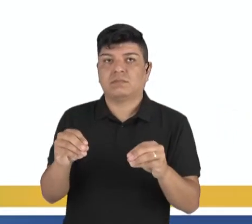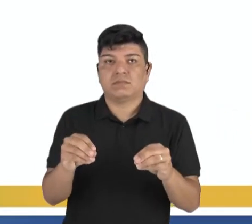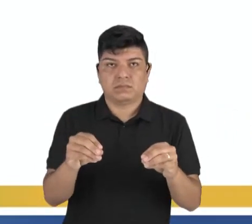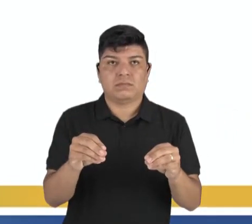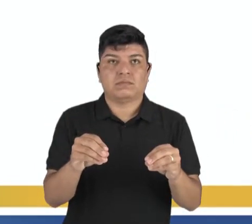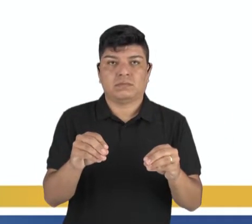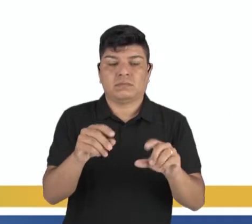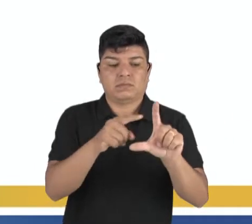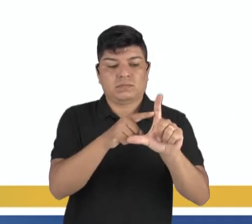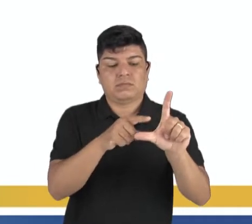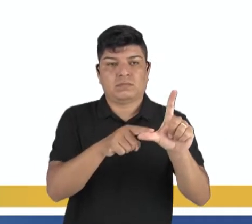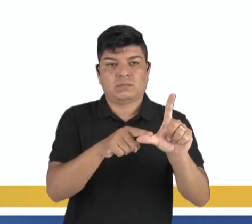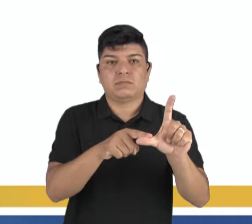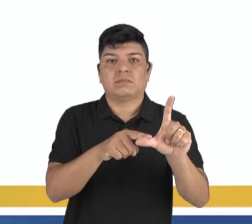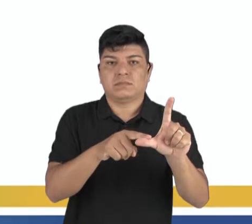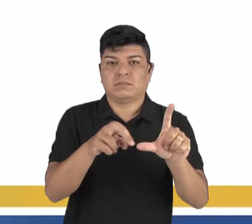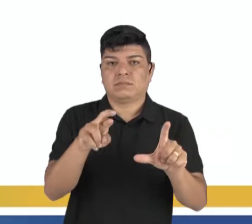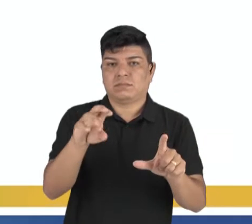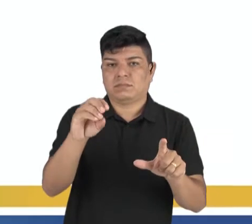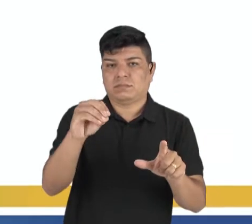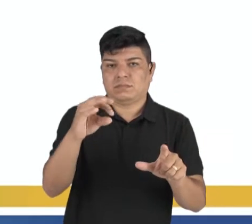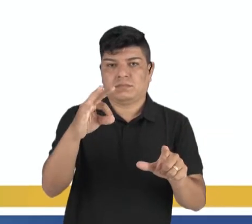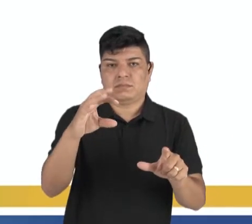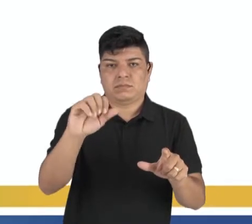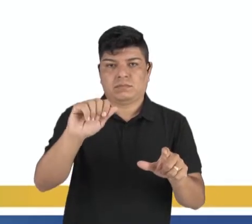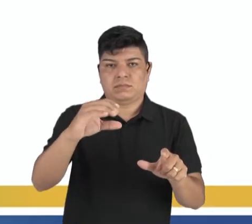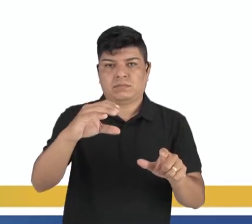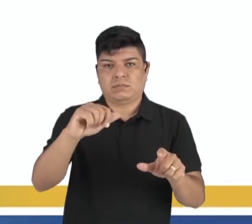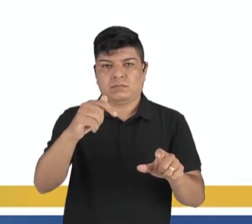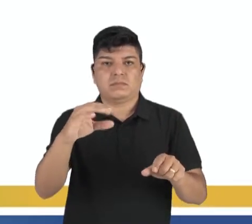é chamado de ângulo de rotação